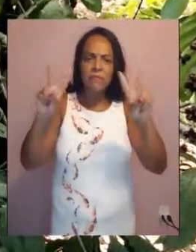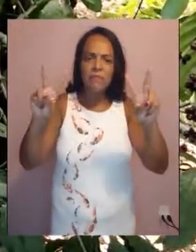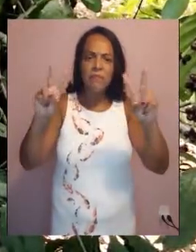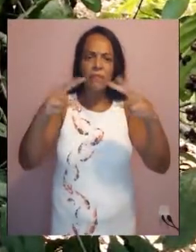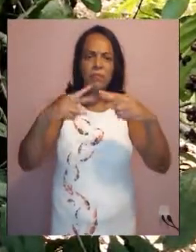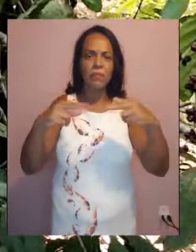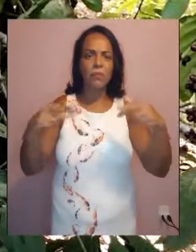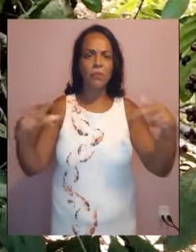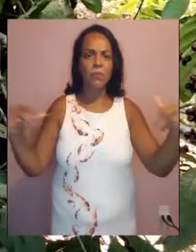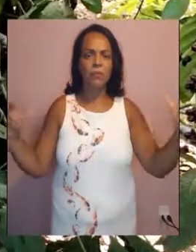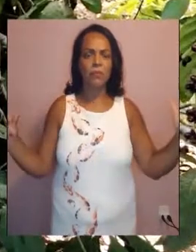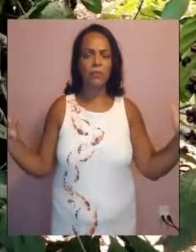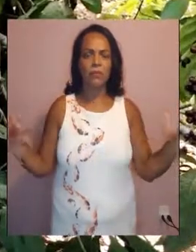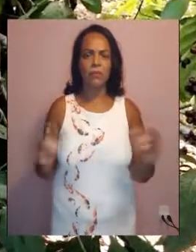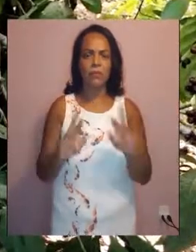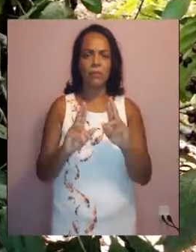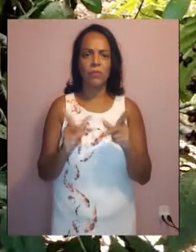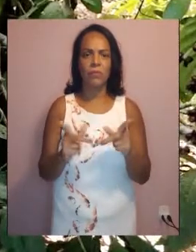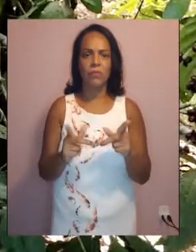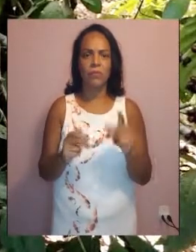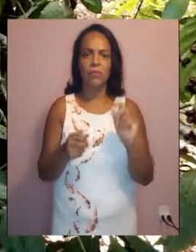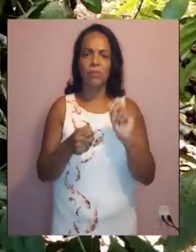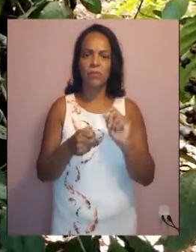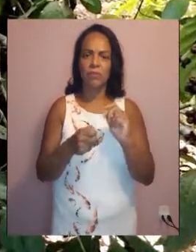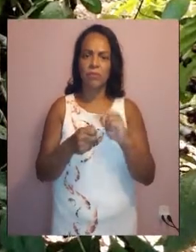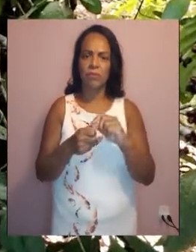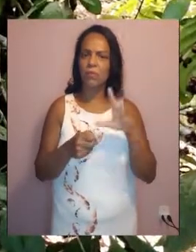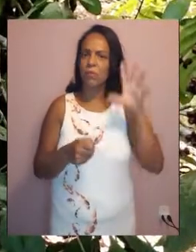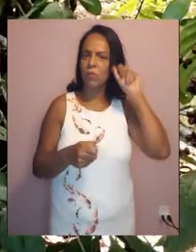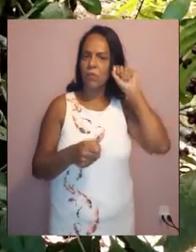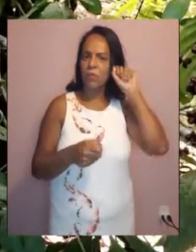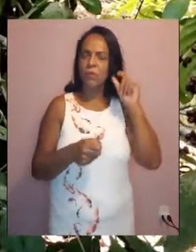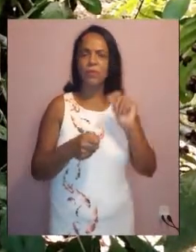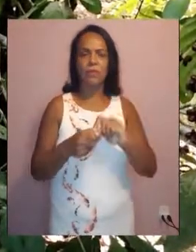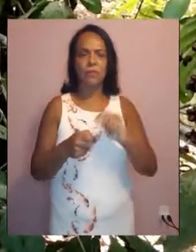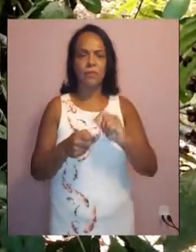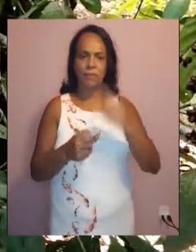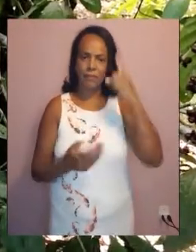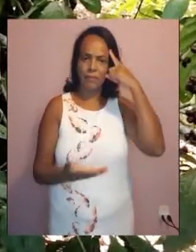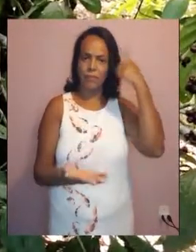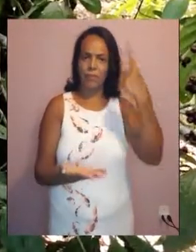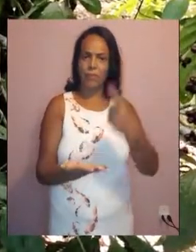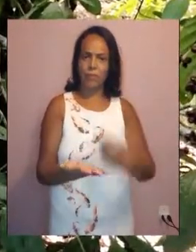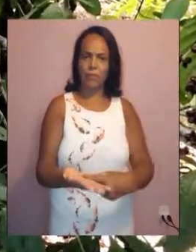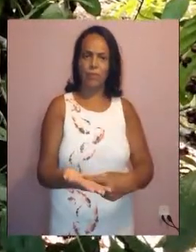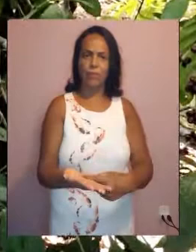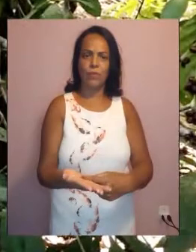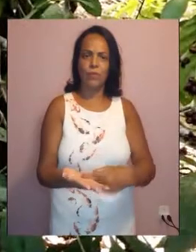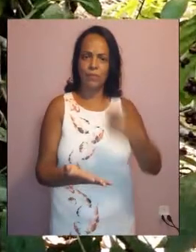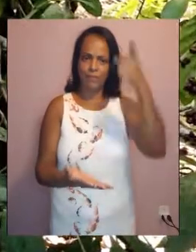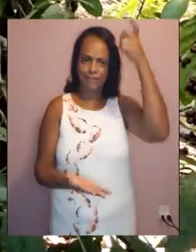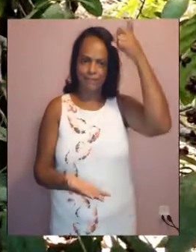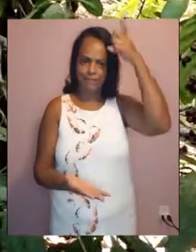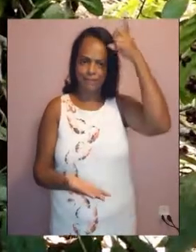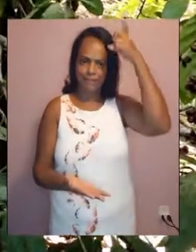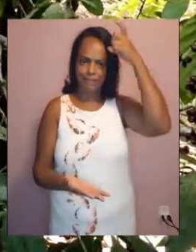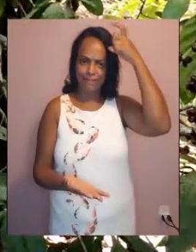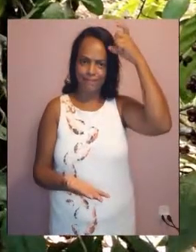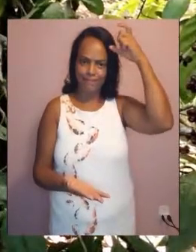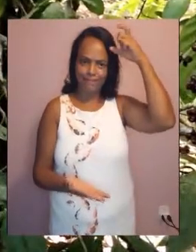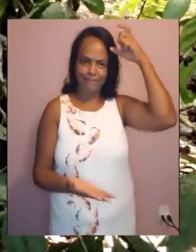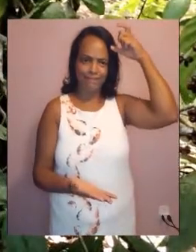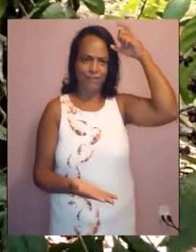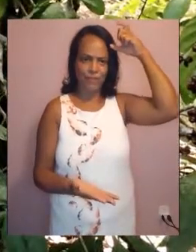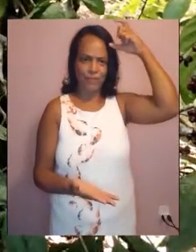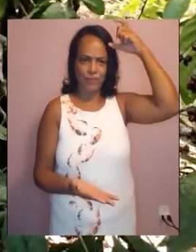né? Diz que se faz até pacto com o demônio para poder pedir